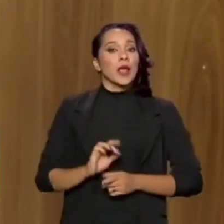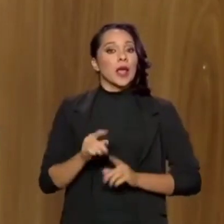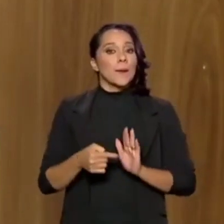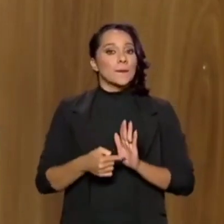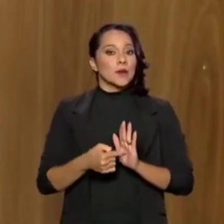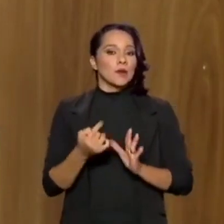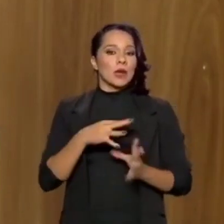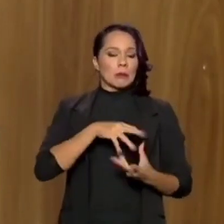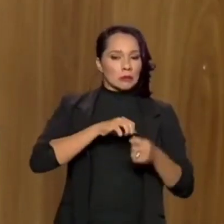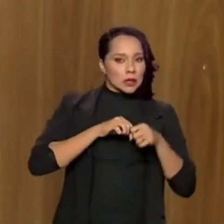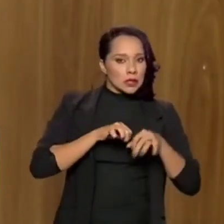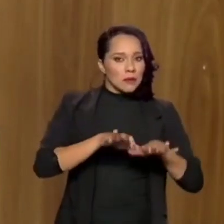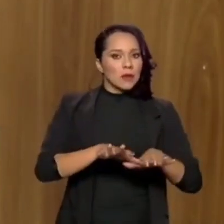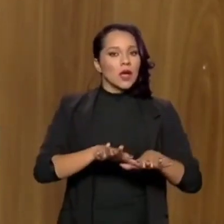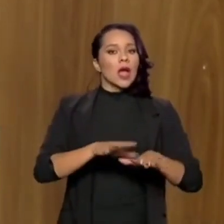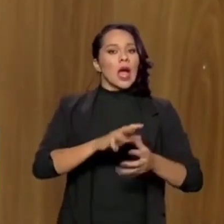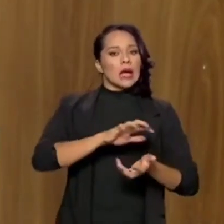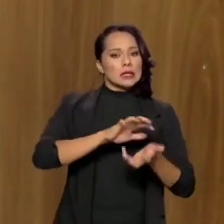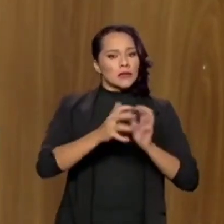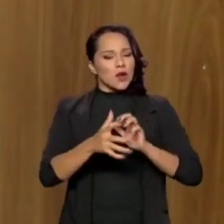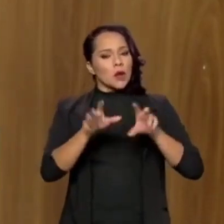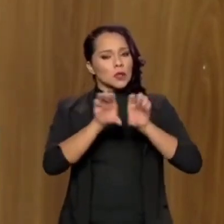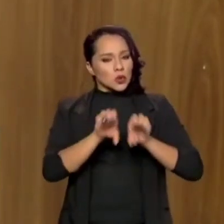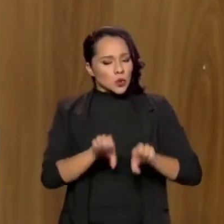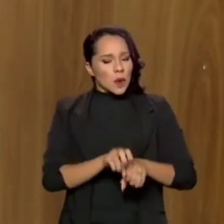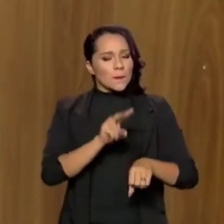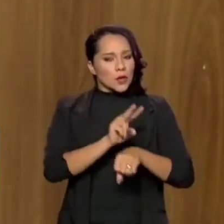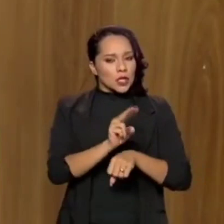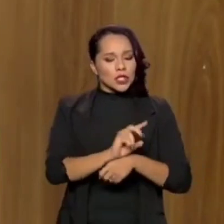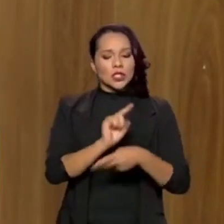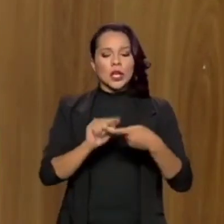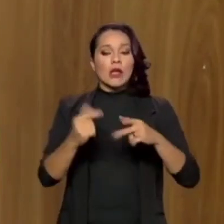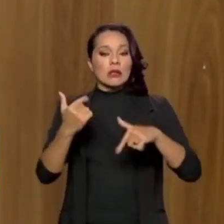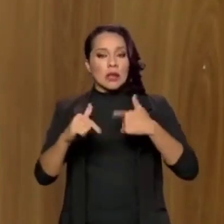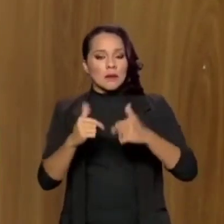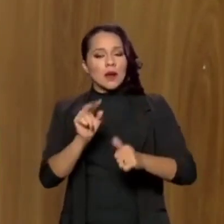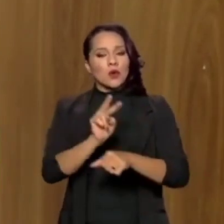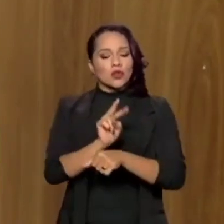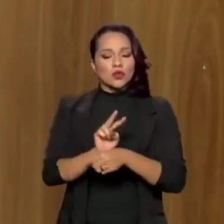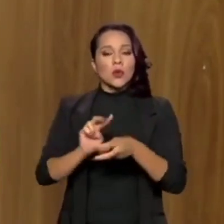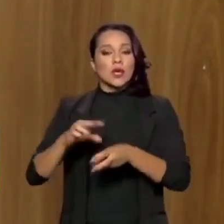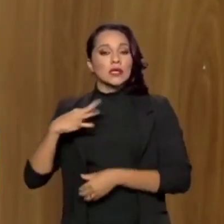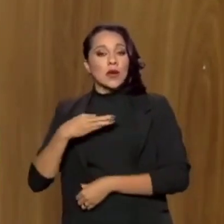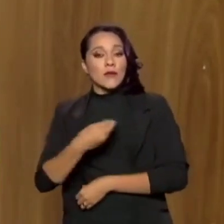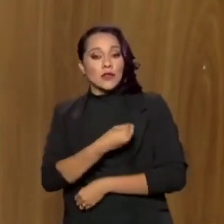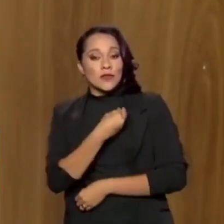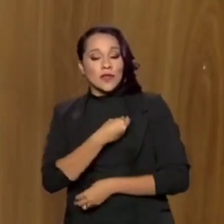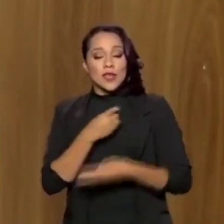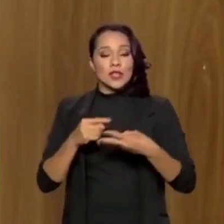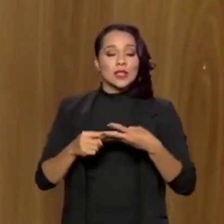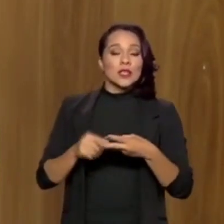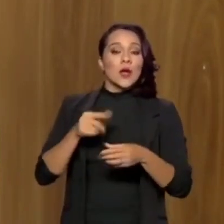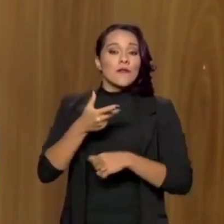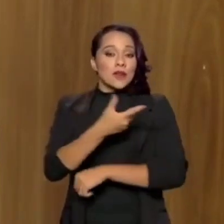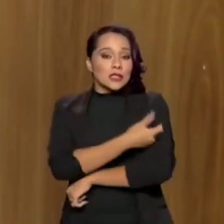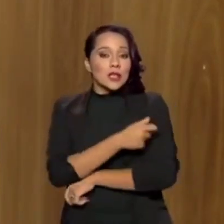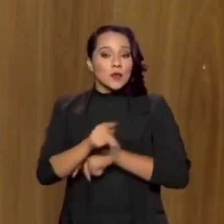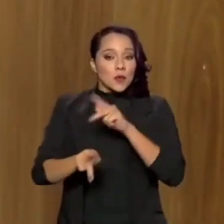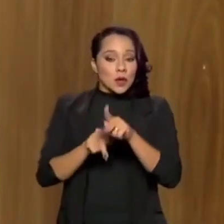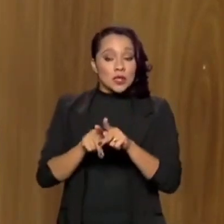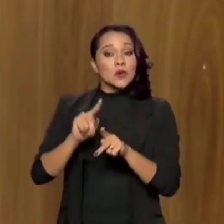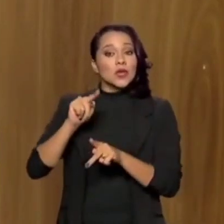primeira pandemia, mantendo as reformas estruturais, preservando emprego, salvando vidas, vacinando a população, que isso teria